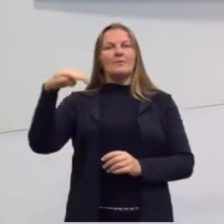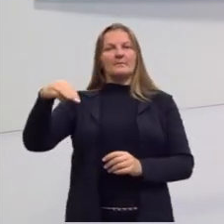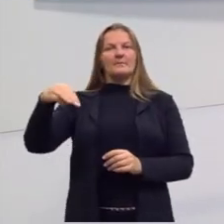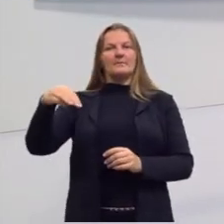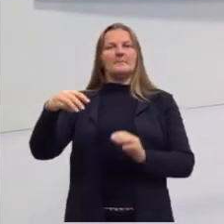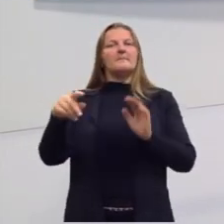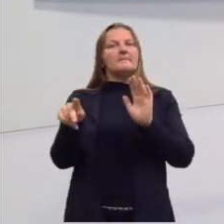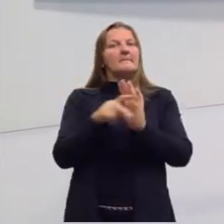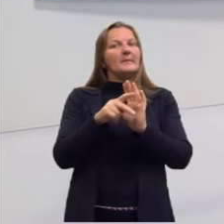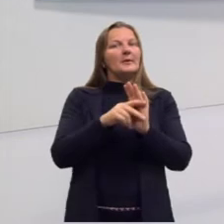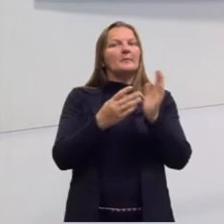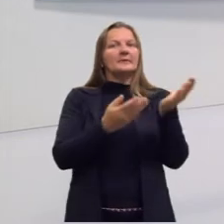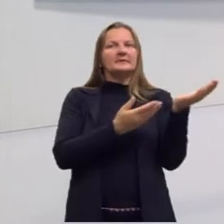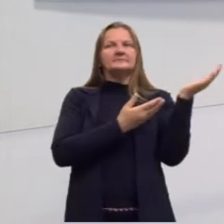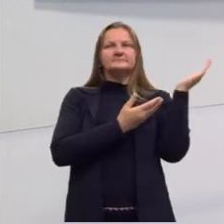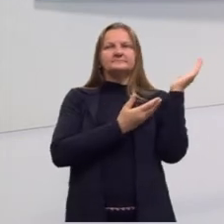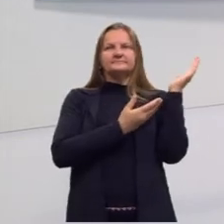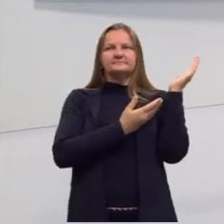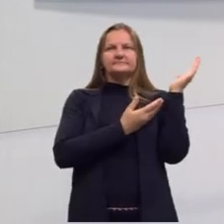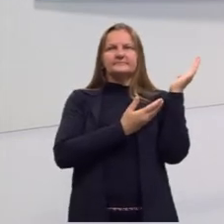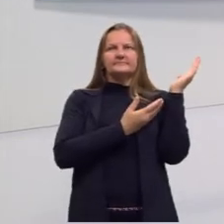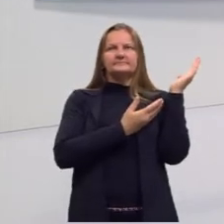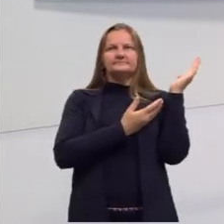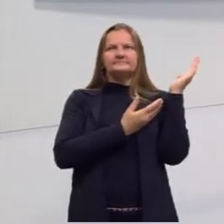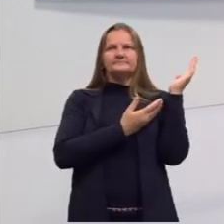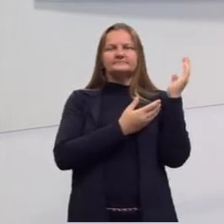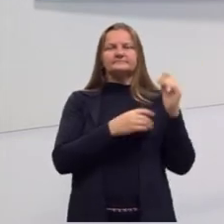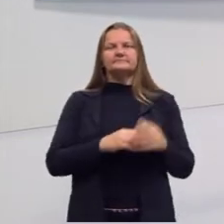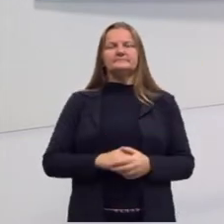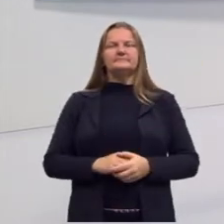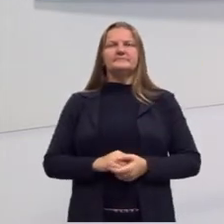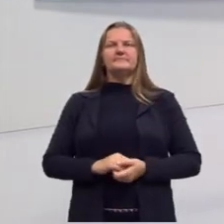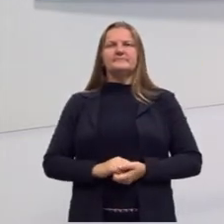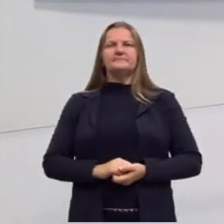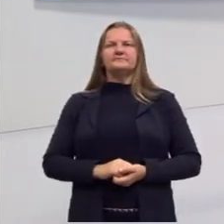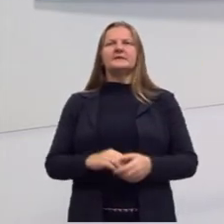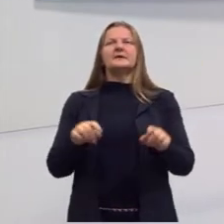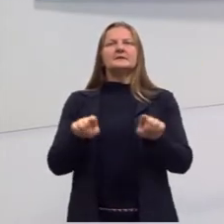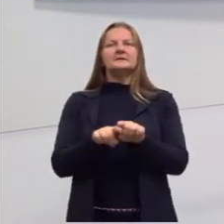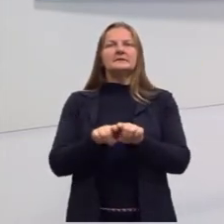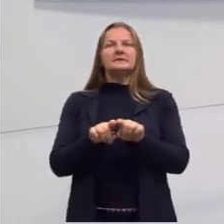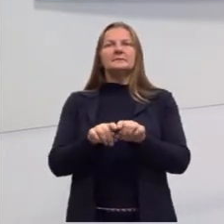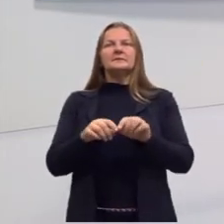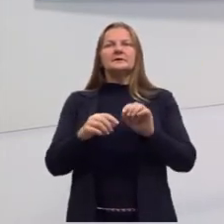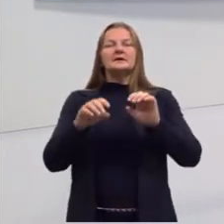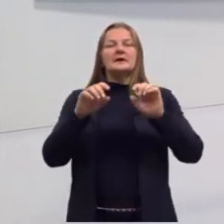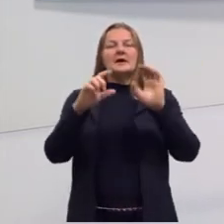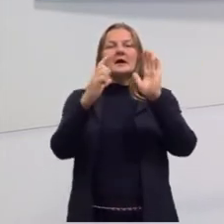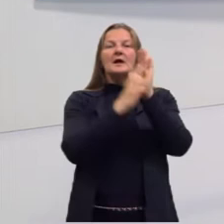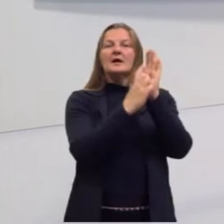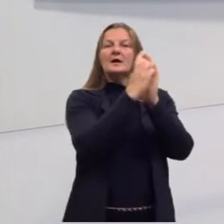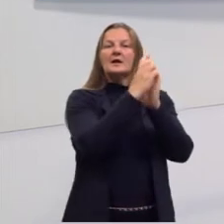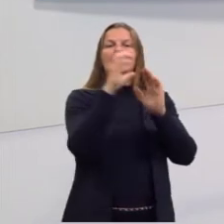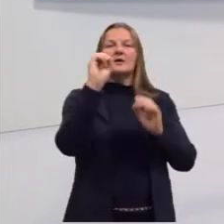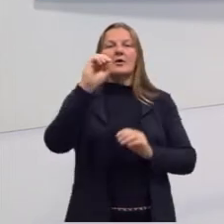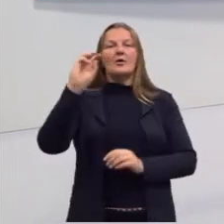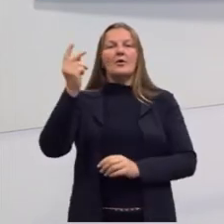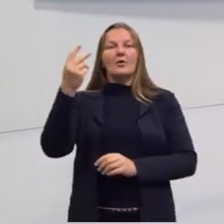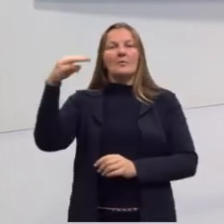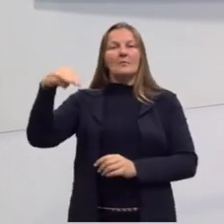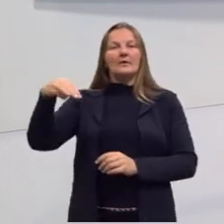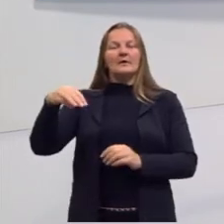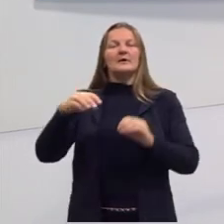isso aleidion a gente aplica ela em circuitos elétricos e outra coisa né que aparece na Lei de Ohm é o que a corrente